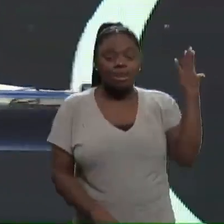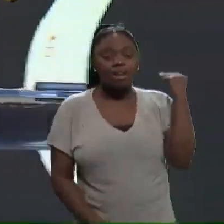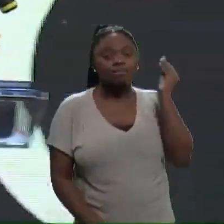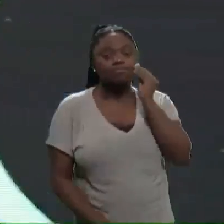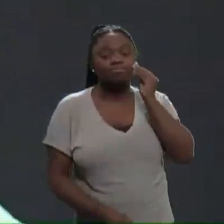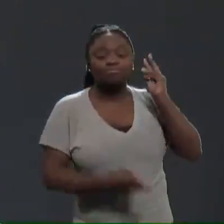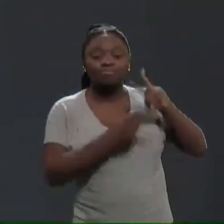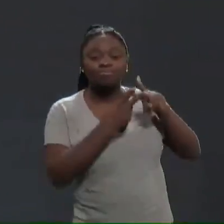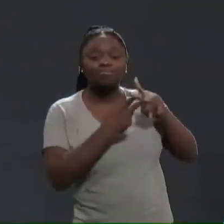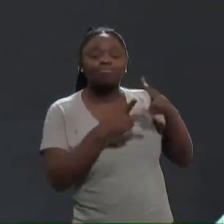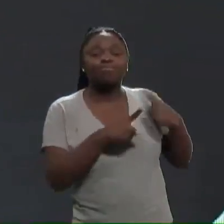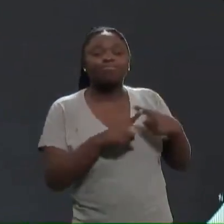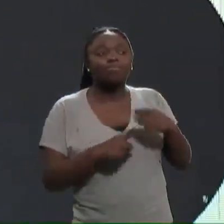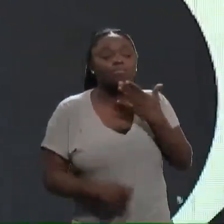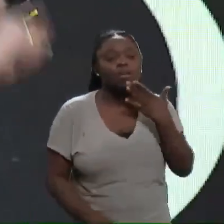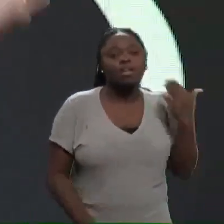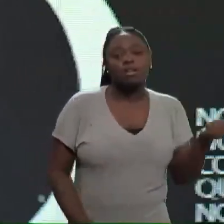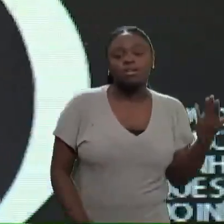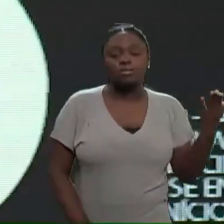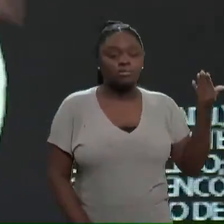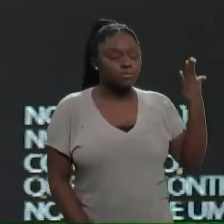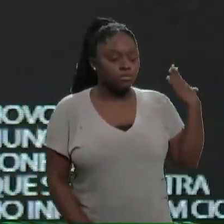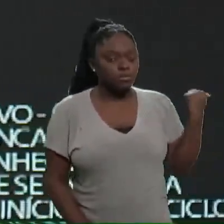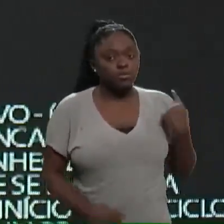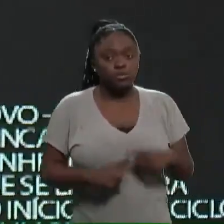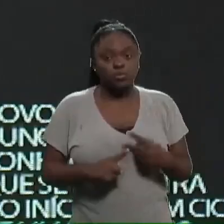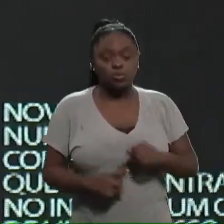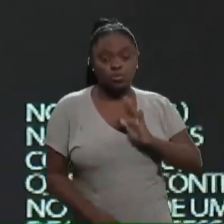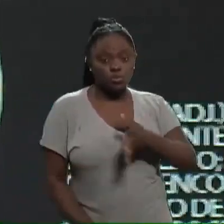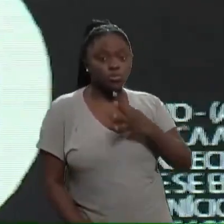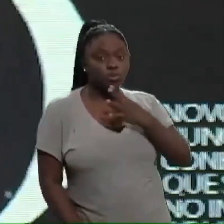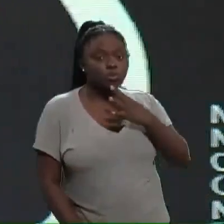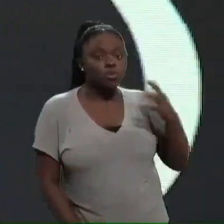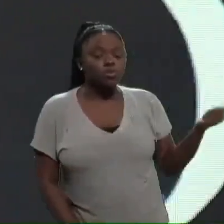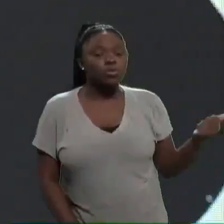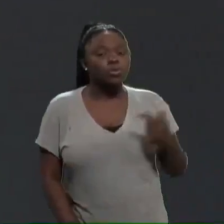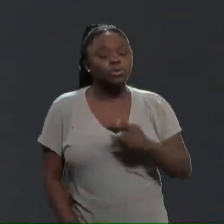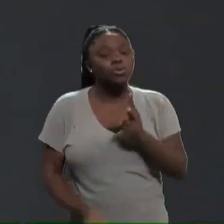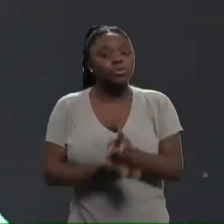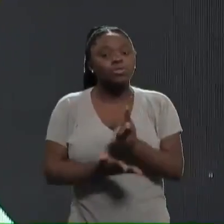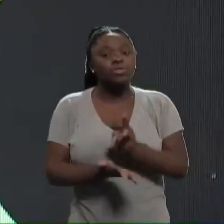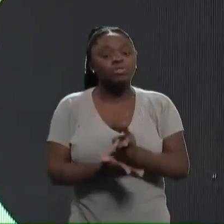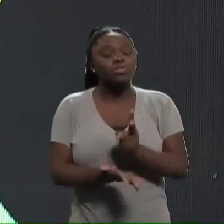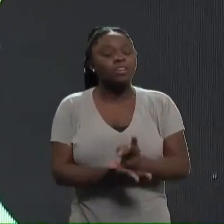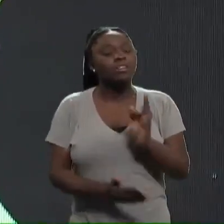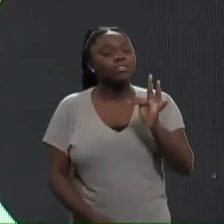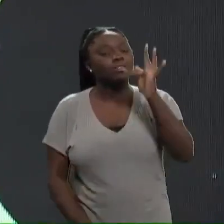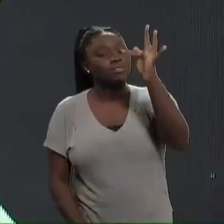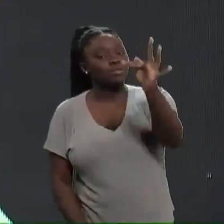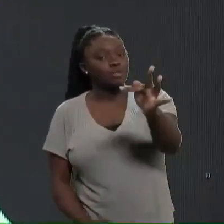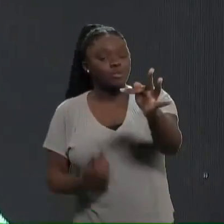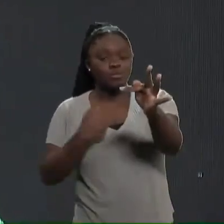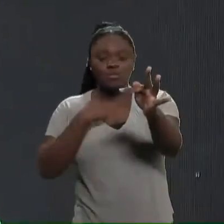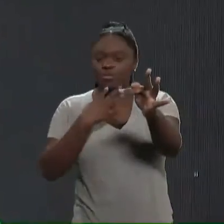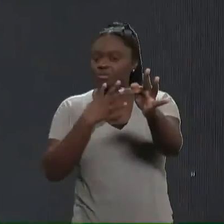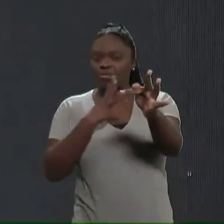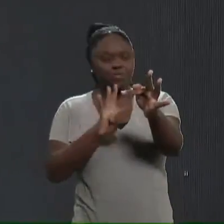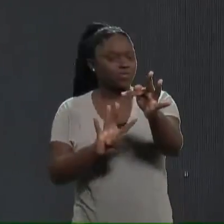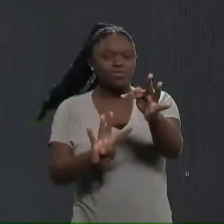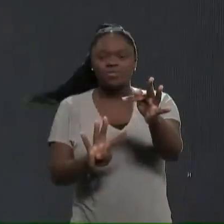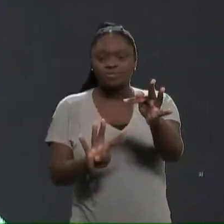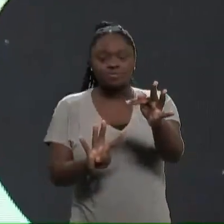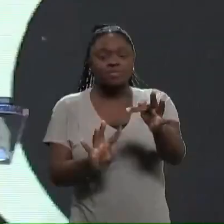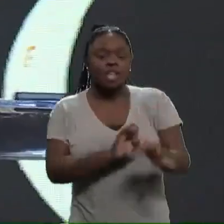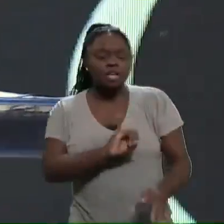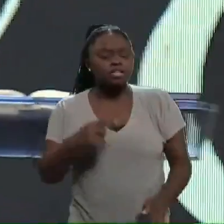nos prender, porque é melhor ficar no passado que eu já conheço do que ir avançar para aquilo que eu desconheço.